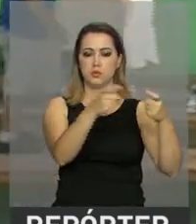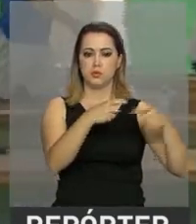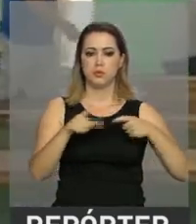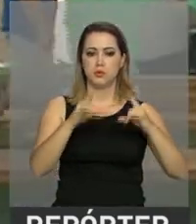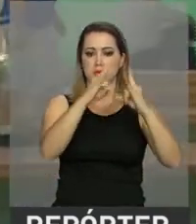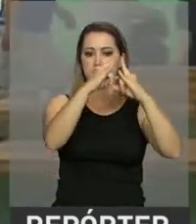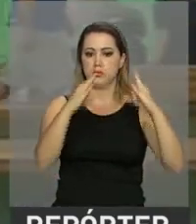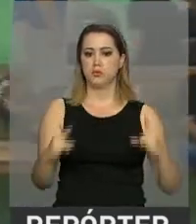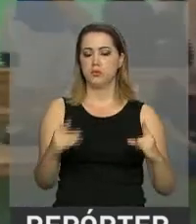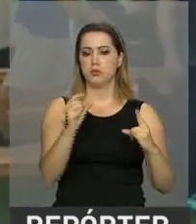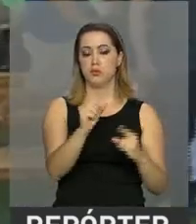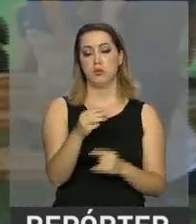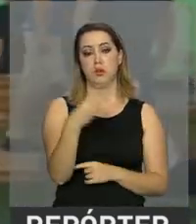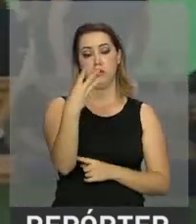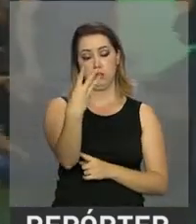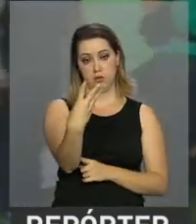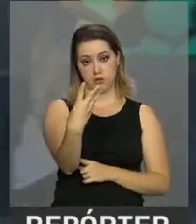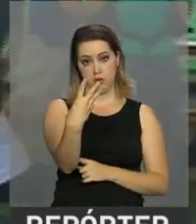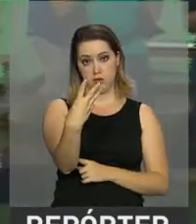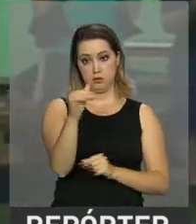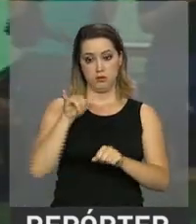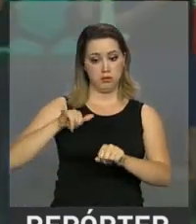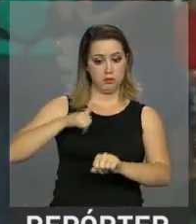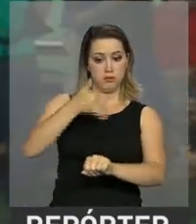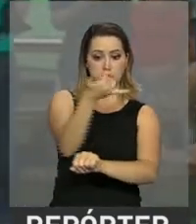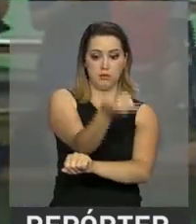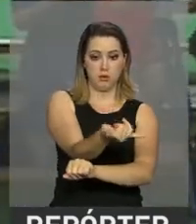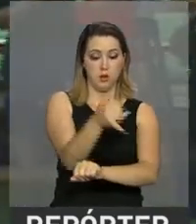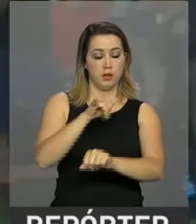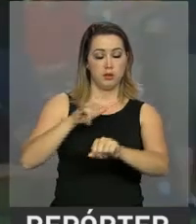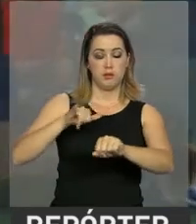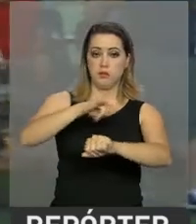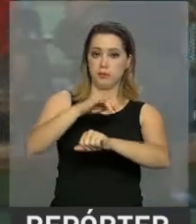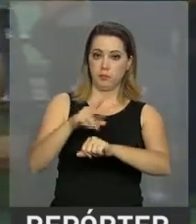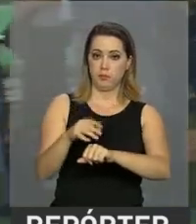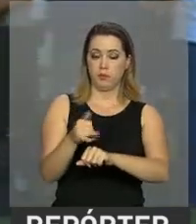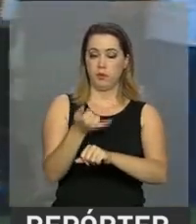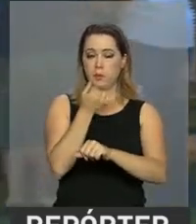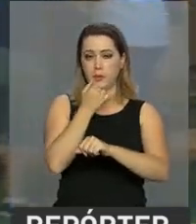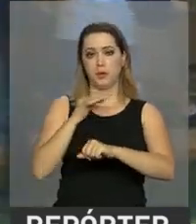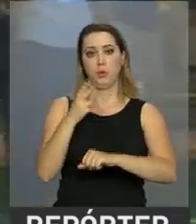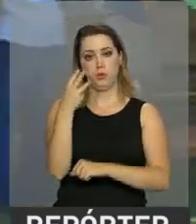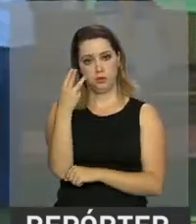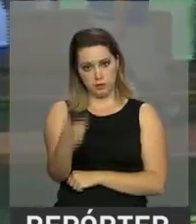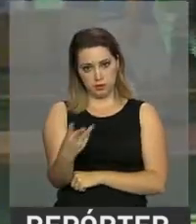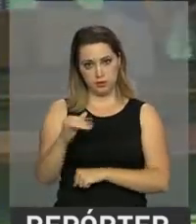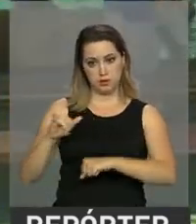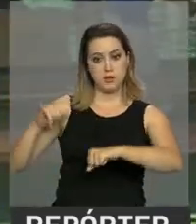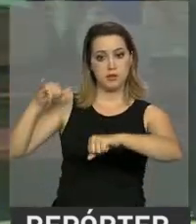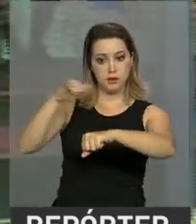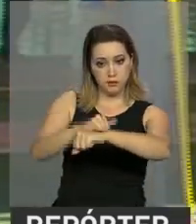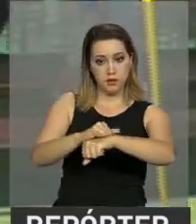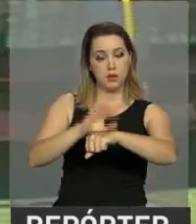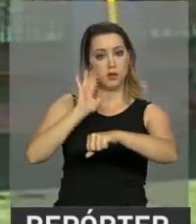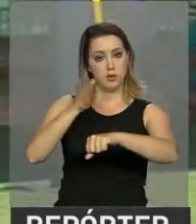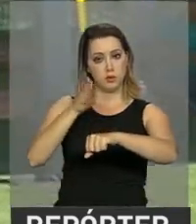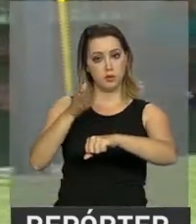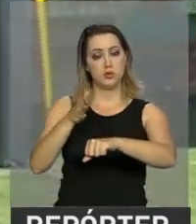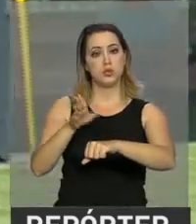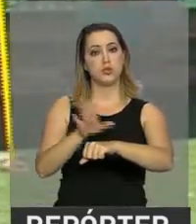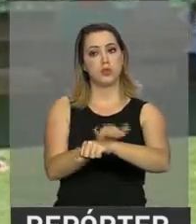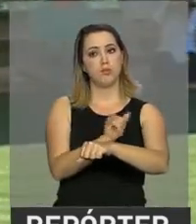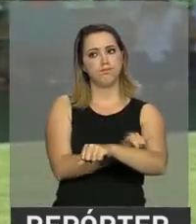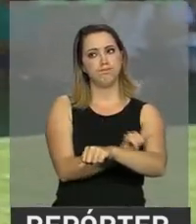3 aeronaves C-130 Hércules da Força Aérea Brasileira já saíram de Manaus com destino a Medellín, na Colômbia,